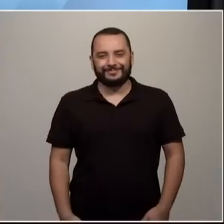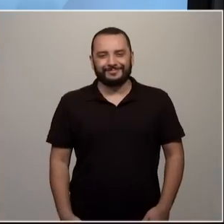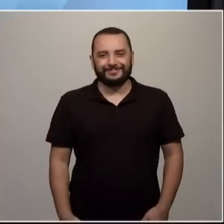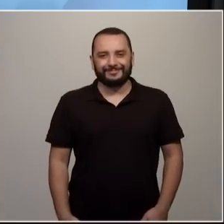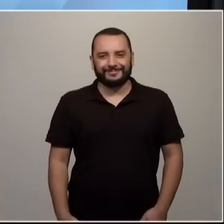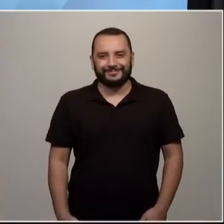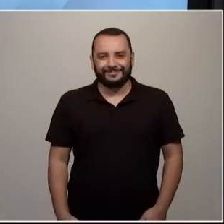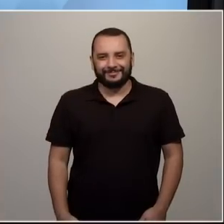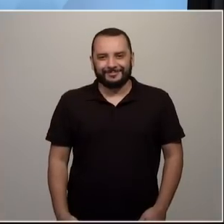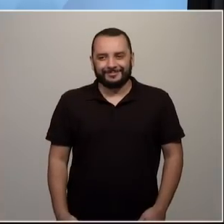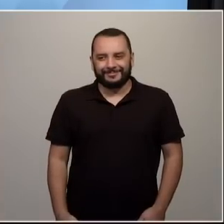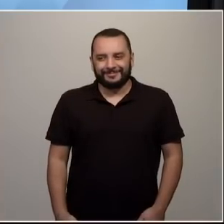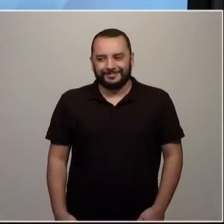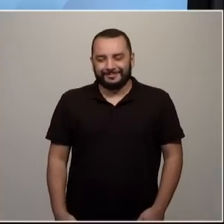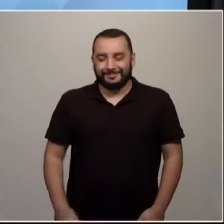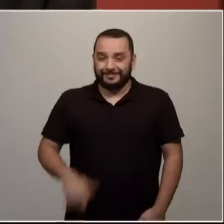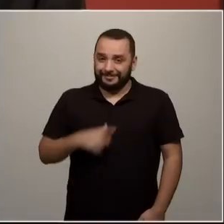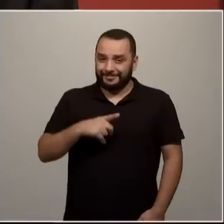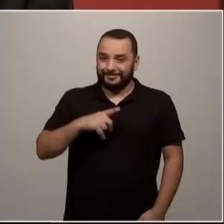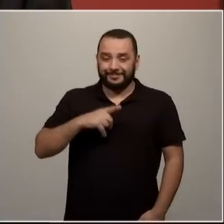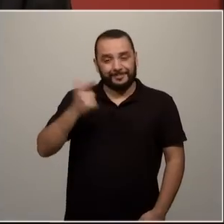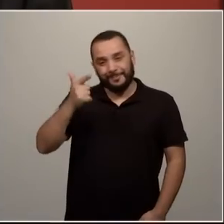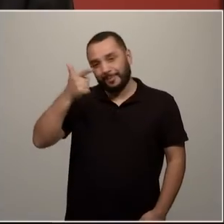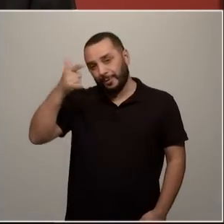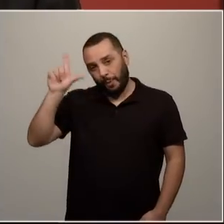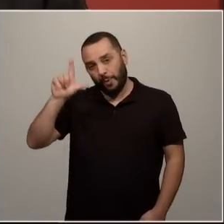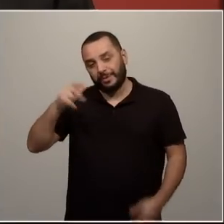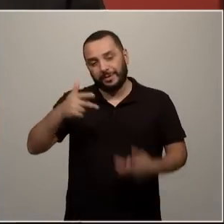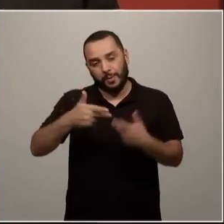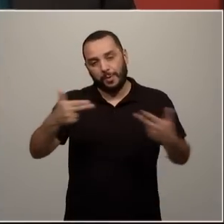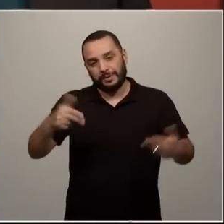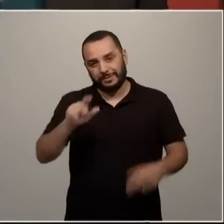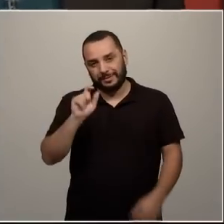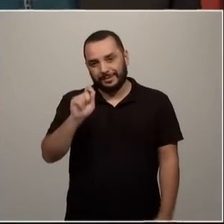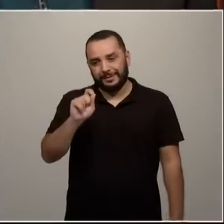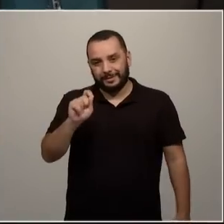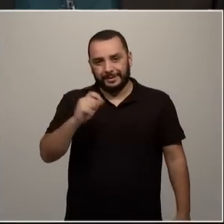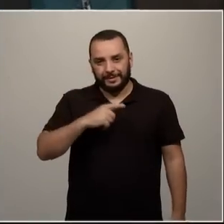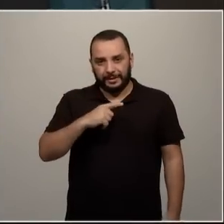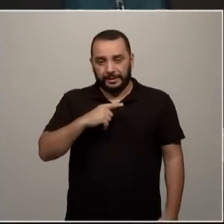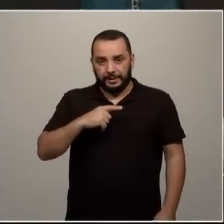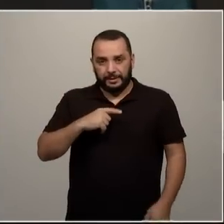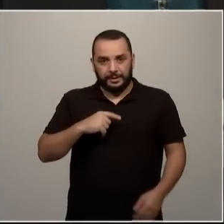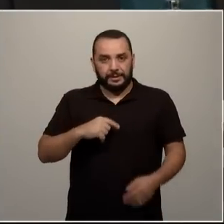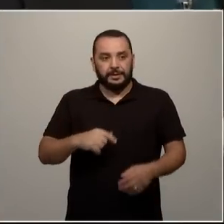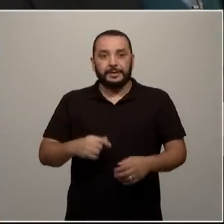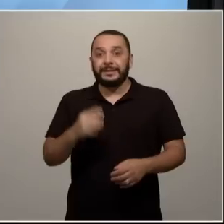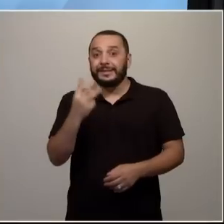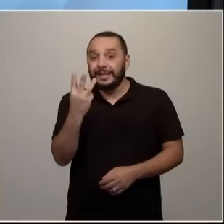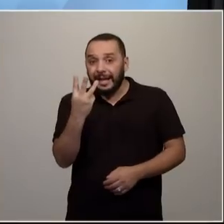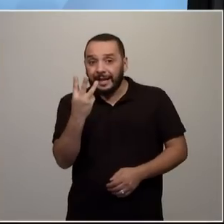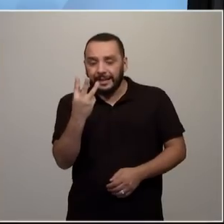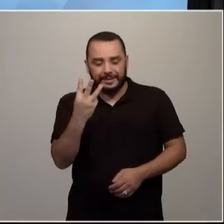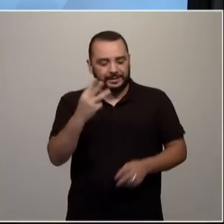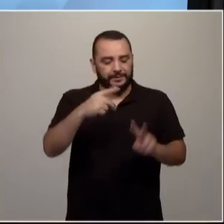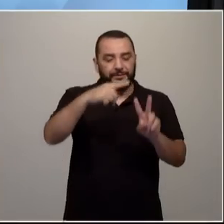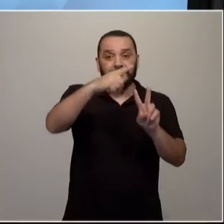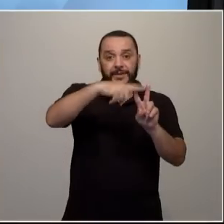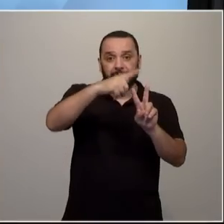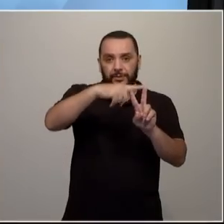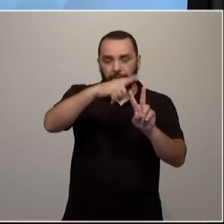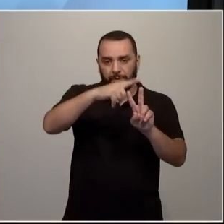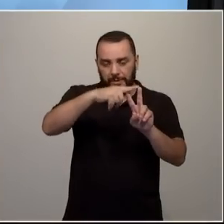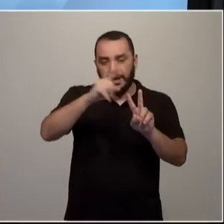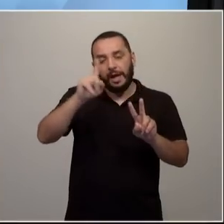E uma outra coisa que a gente também viu é quando que 3 vetores são paralelos a um plano. Olha que